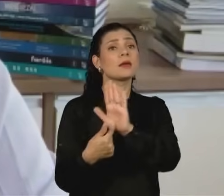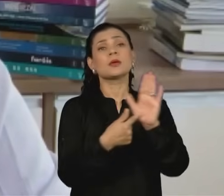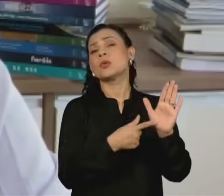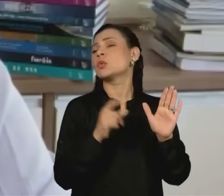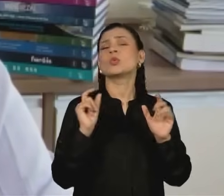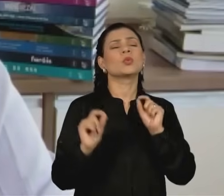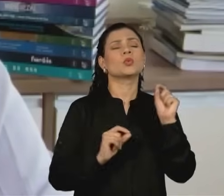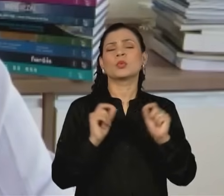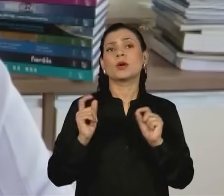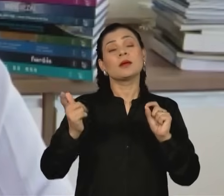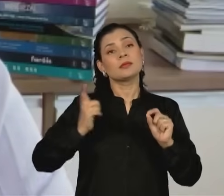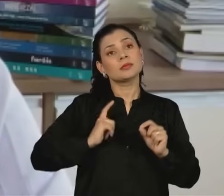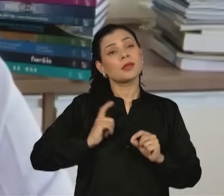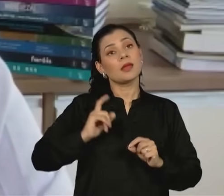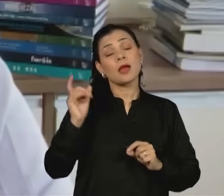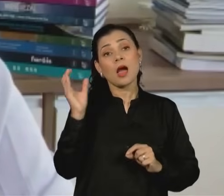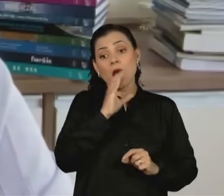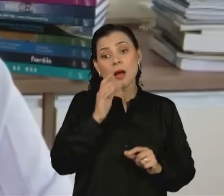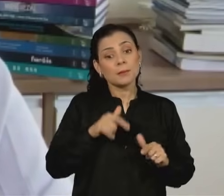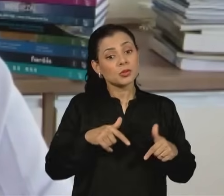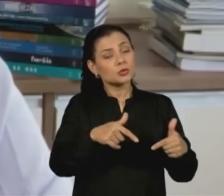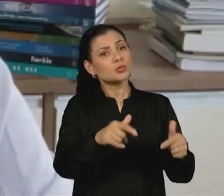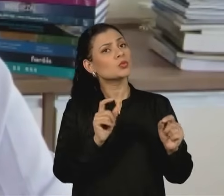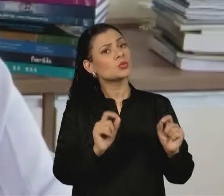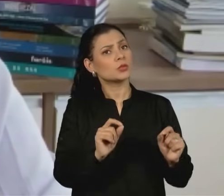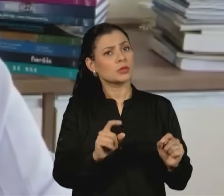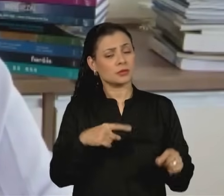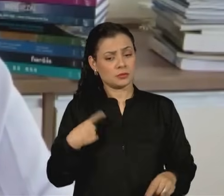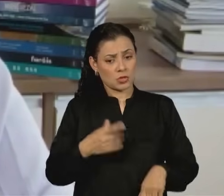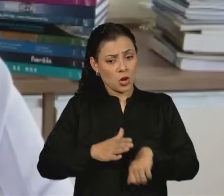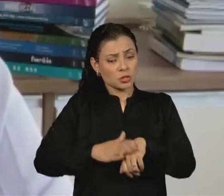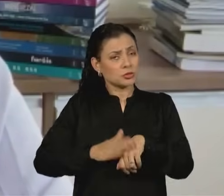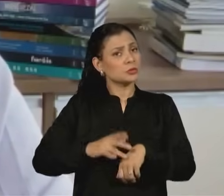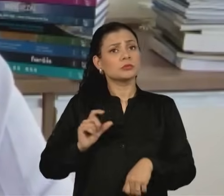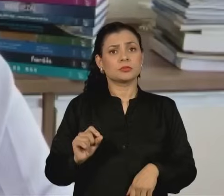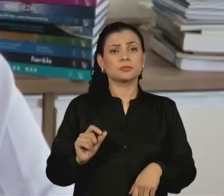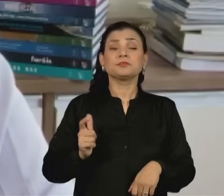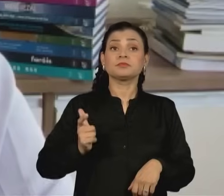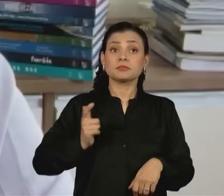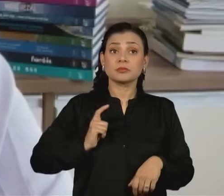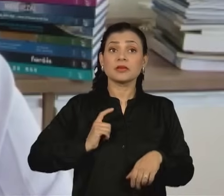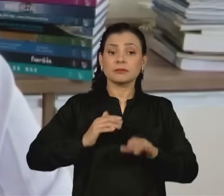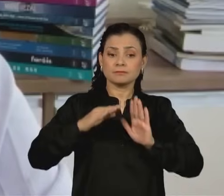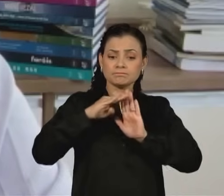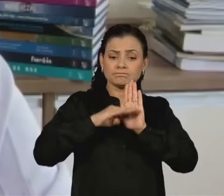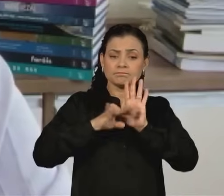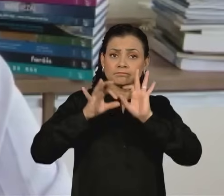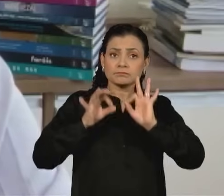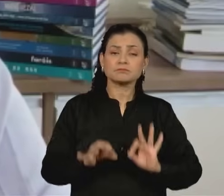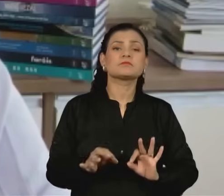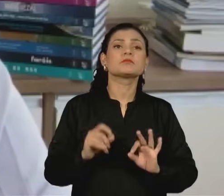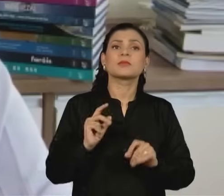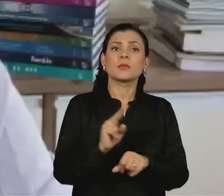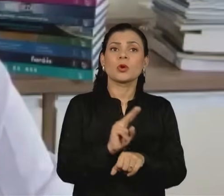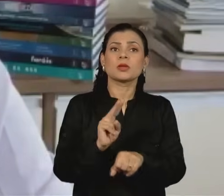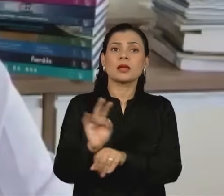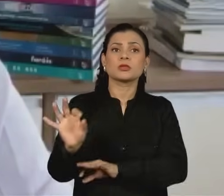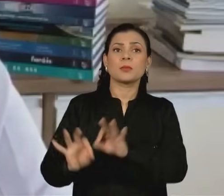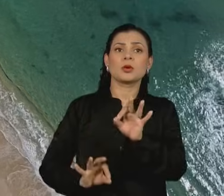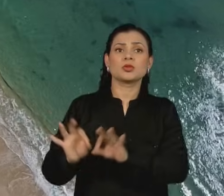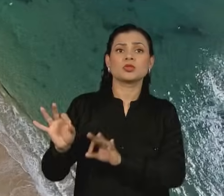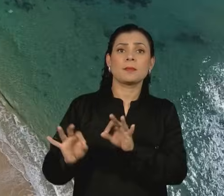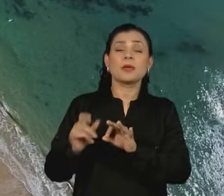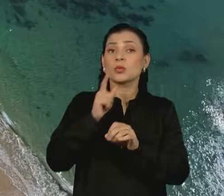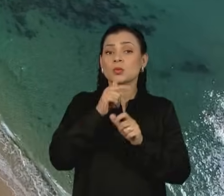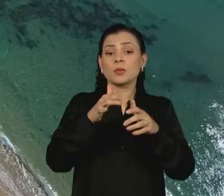que tem efeito imediato é a gente ter o regramento legal que ampara o planejamento espacial